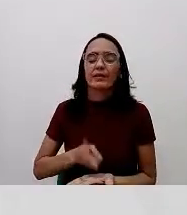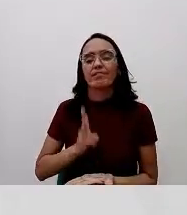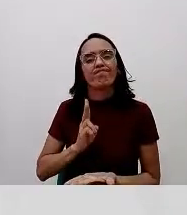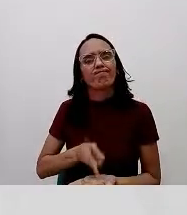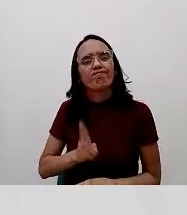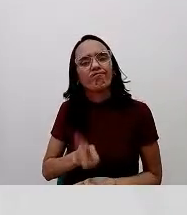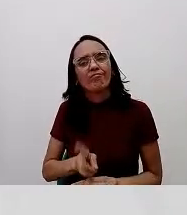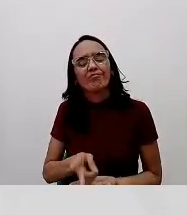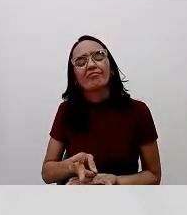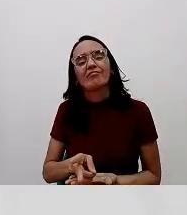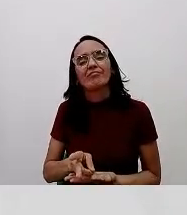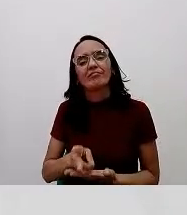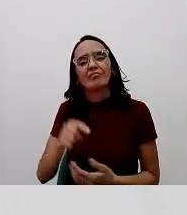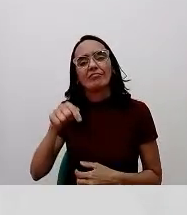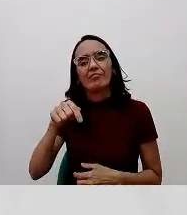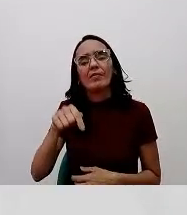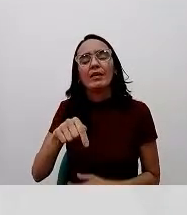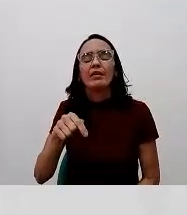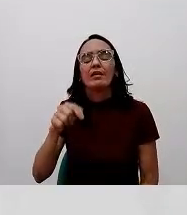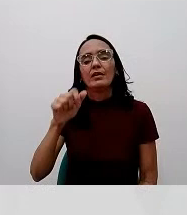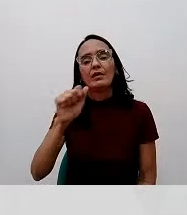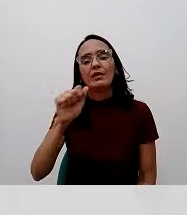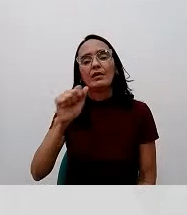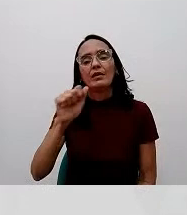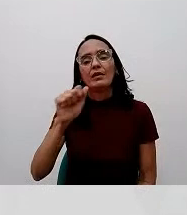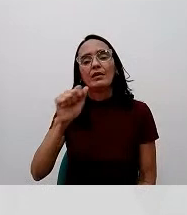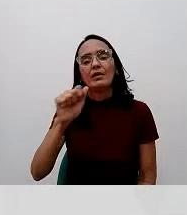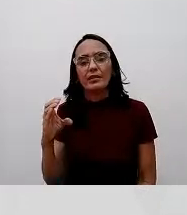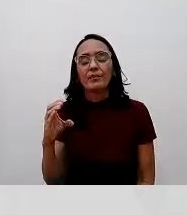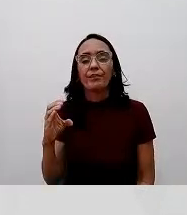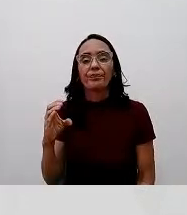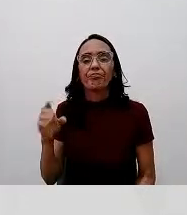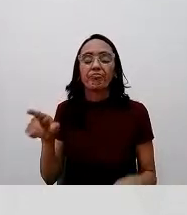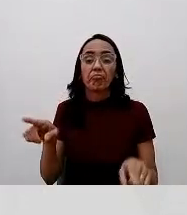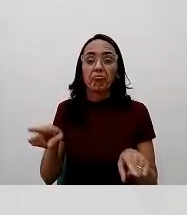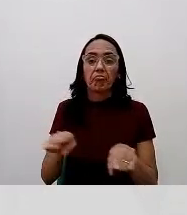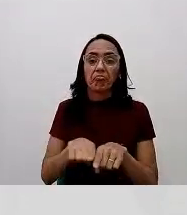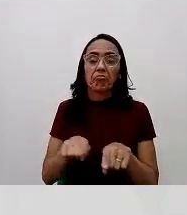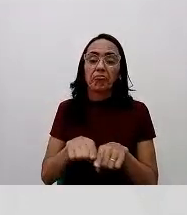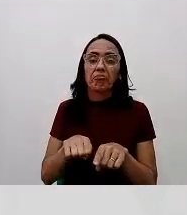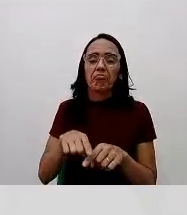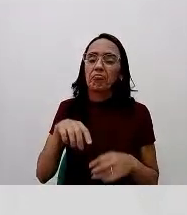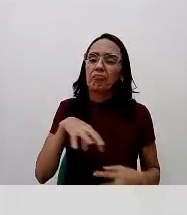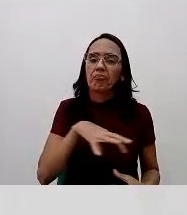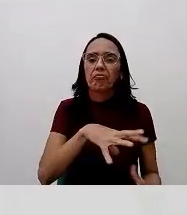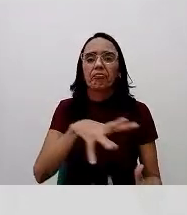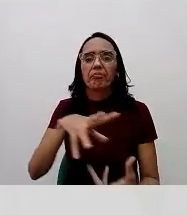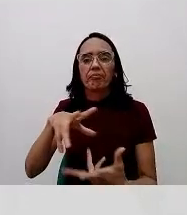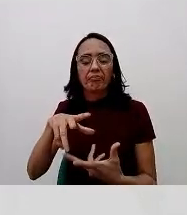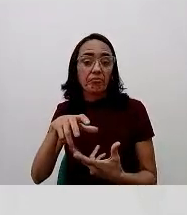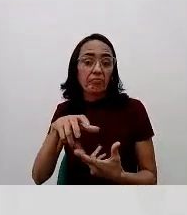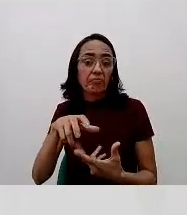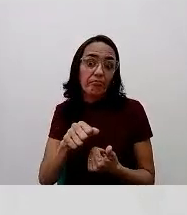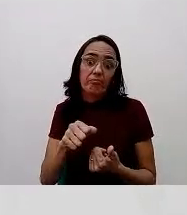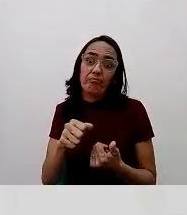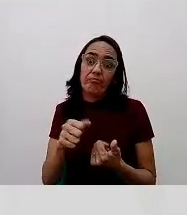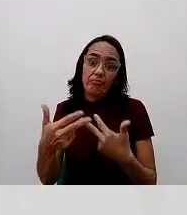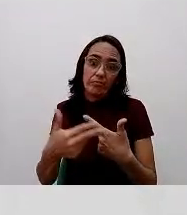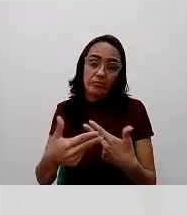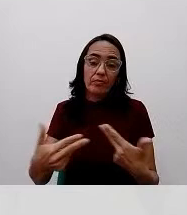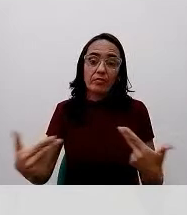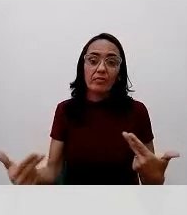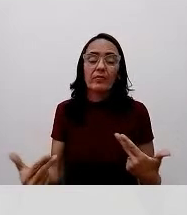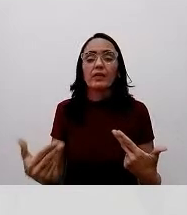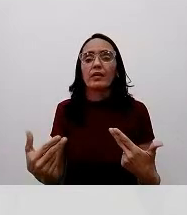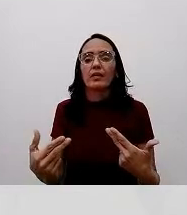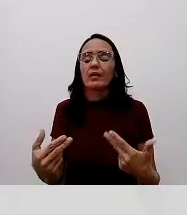e agora nesse formato que alcança o mundo inteiro, a gente estará sempre na fronteira, né, nas trincheiras, divulgando a ciência e a